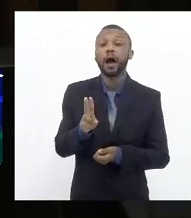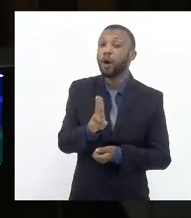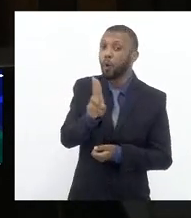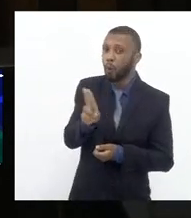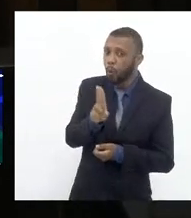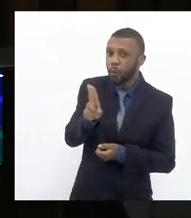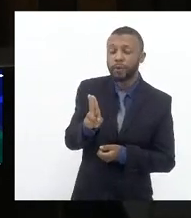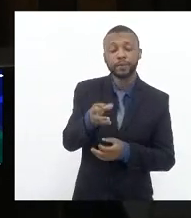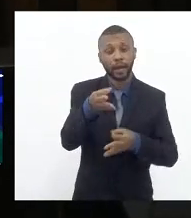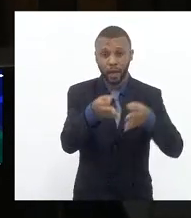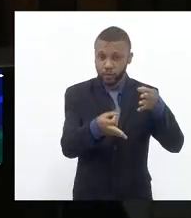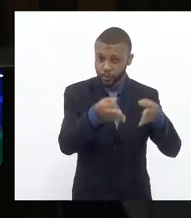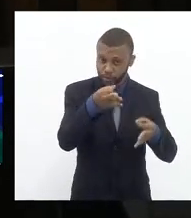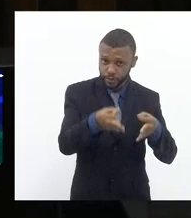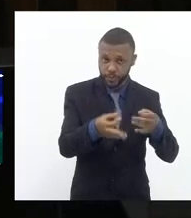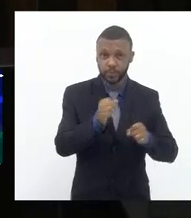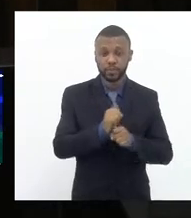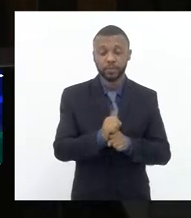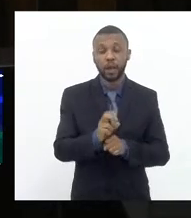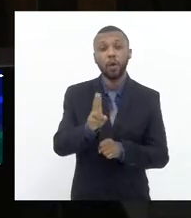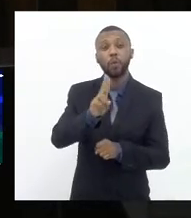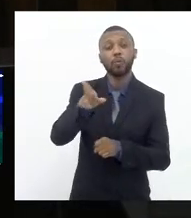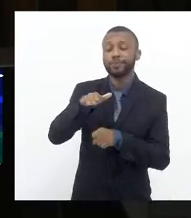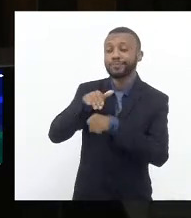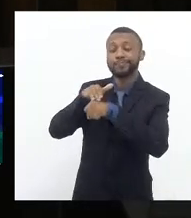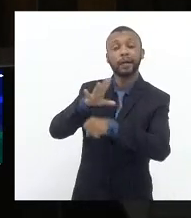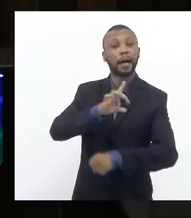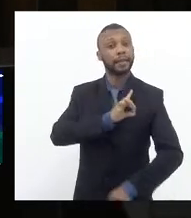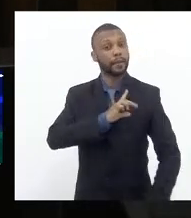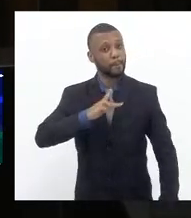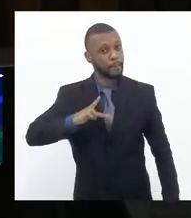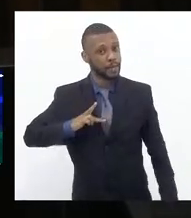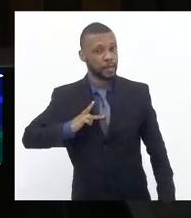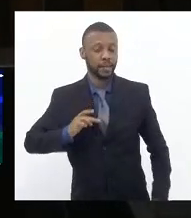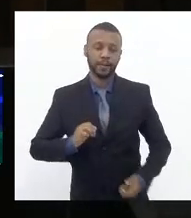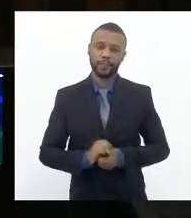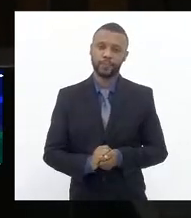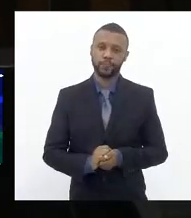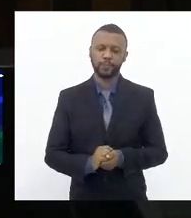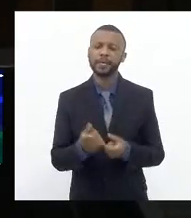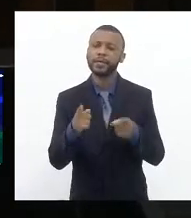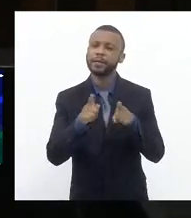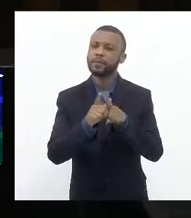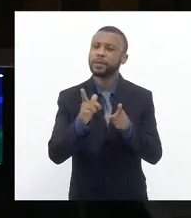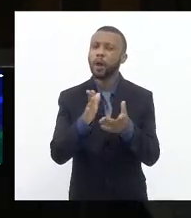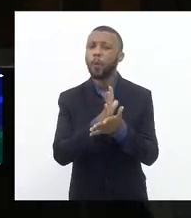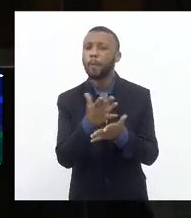se utilizam da defensoria pública e, de alguma forma,